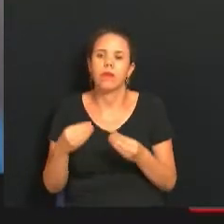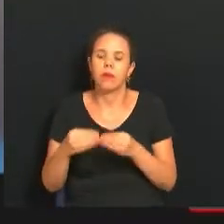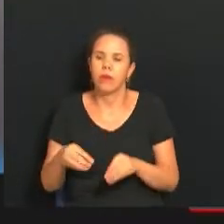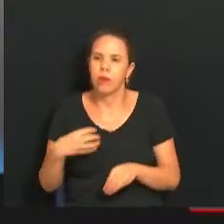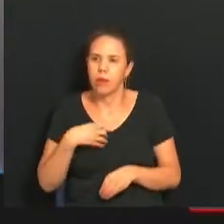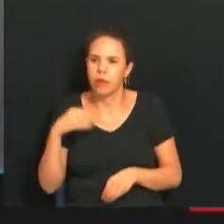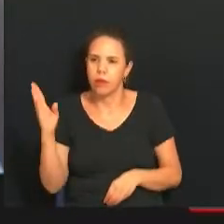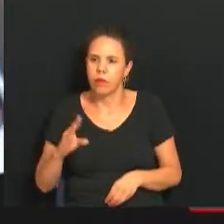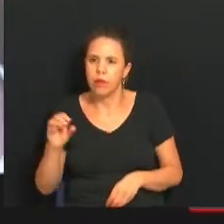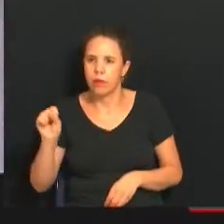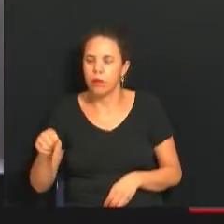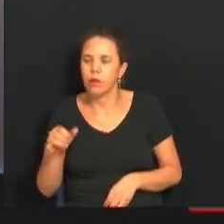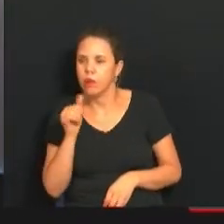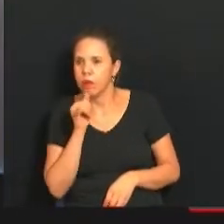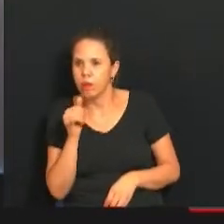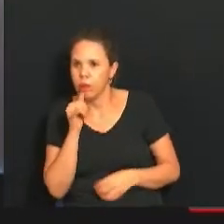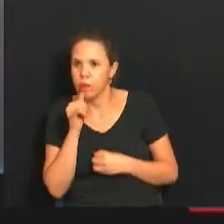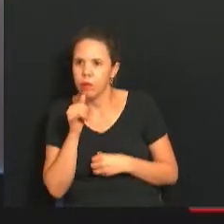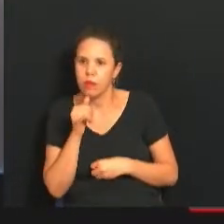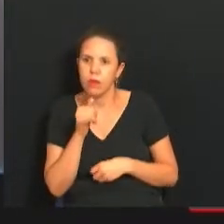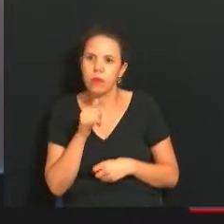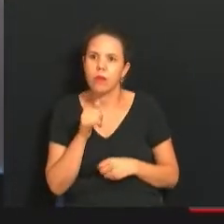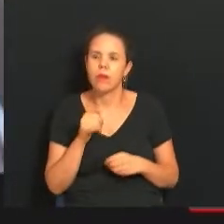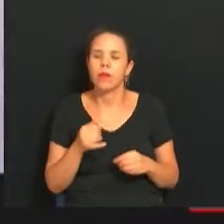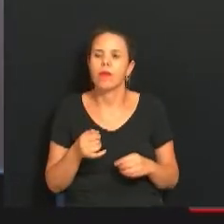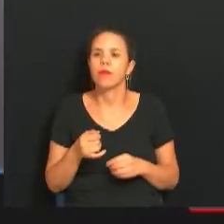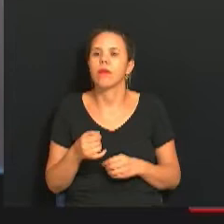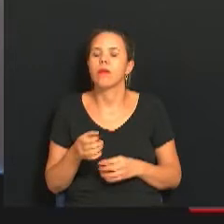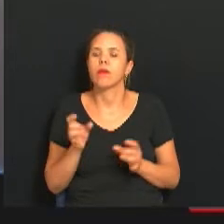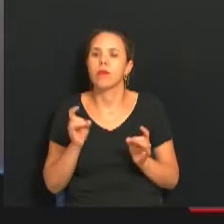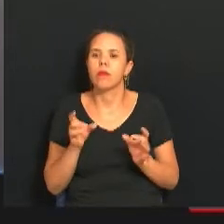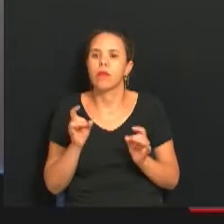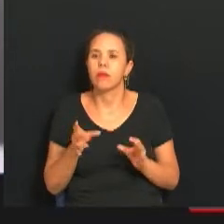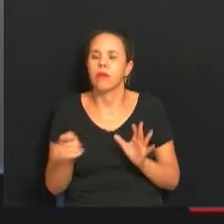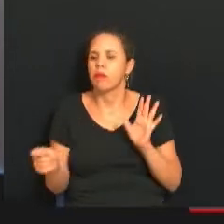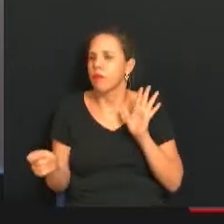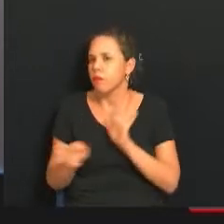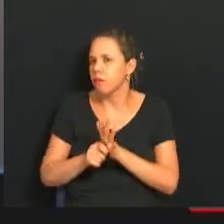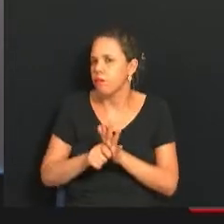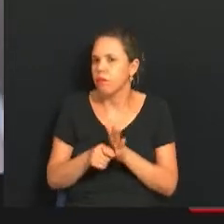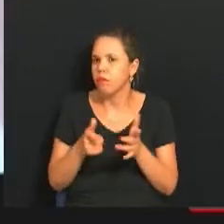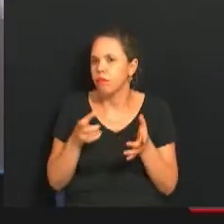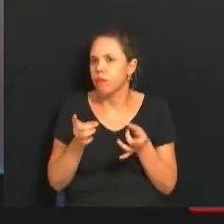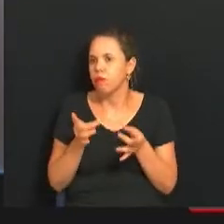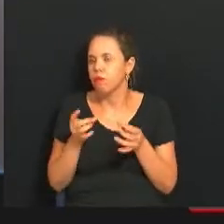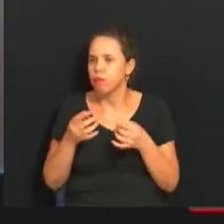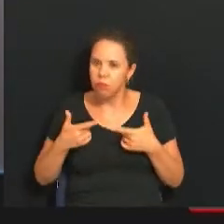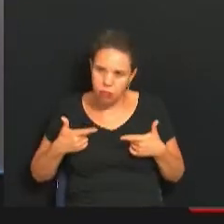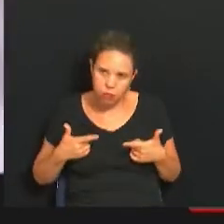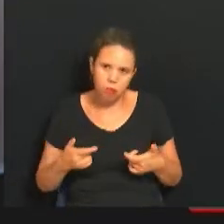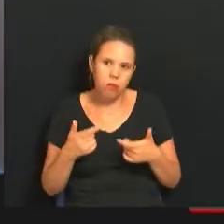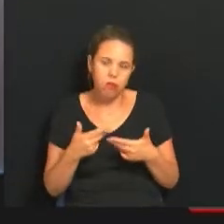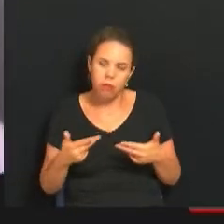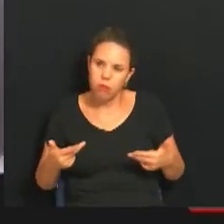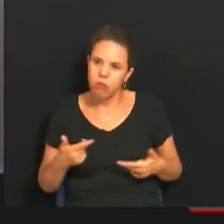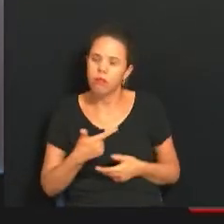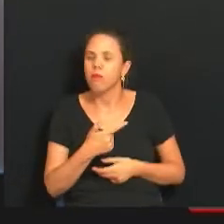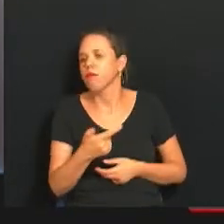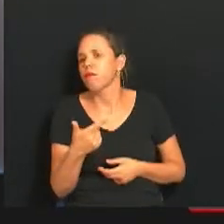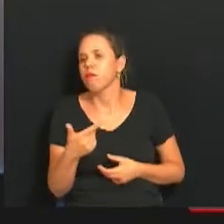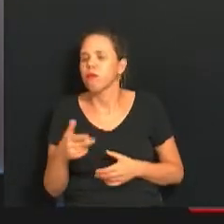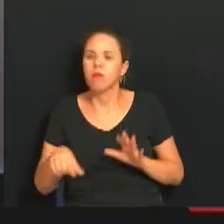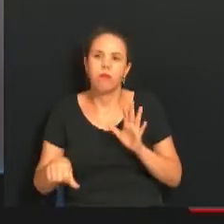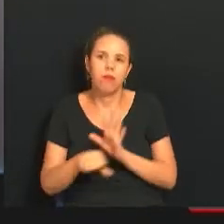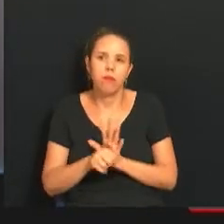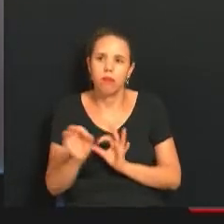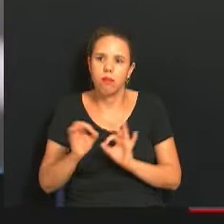Brasil, seja nas redes de circulação de drogas, seja na circulação de tráfico de armas, seja nos impactos até para o próprio crime organizado